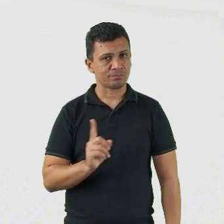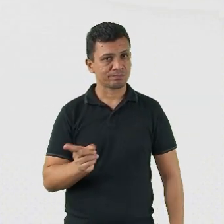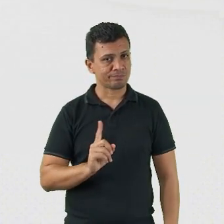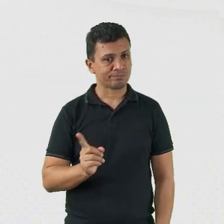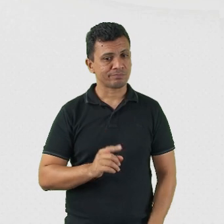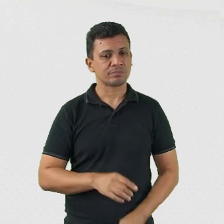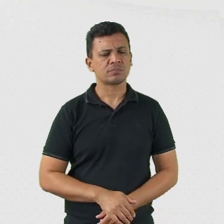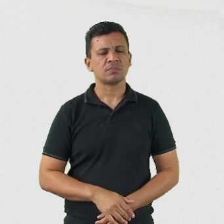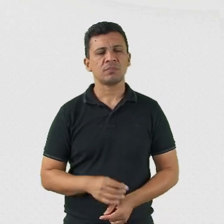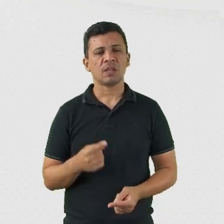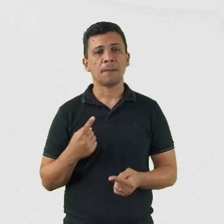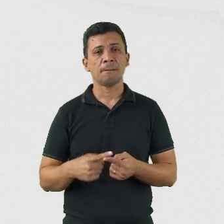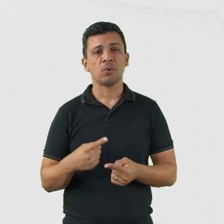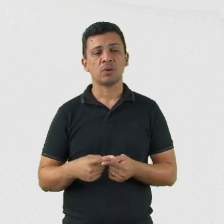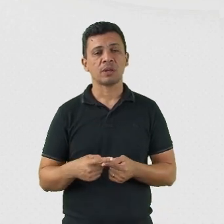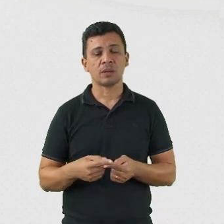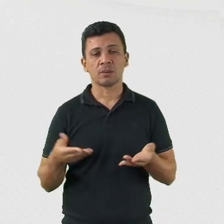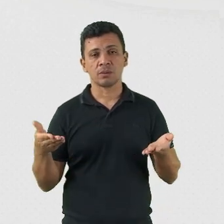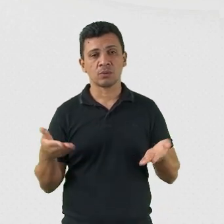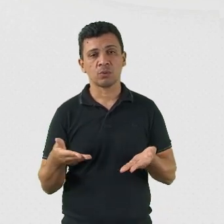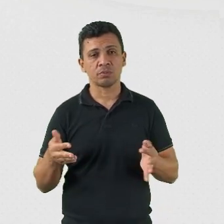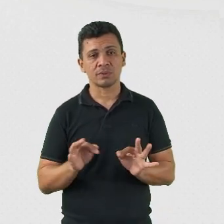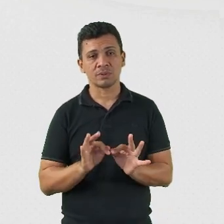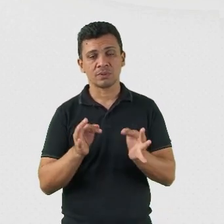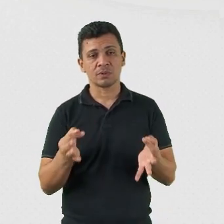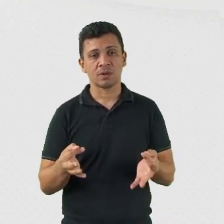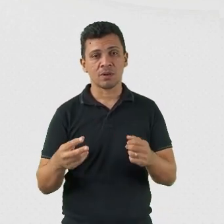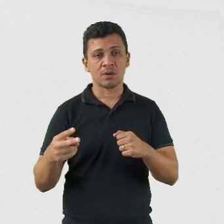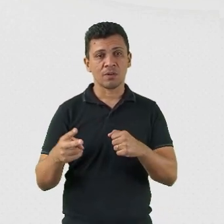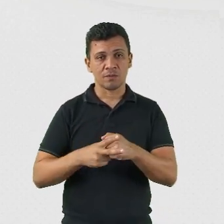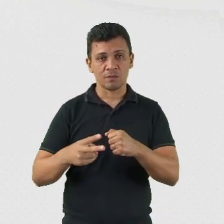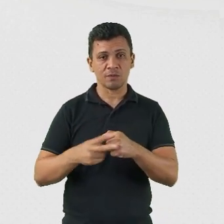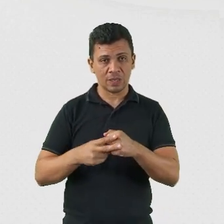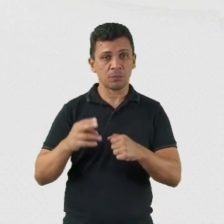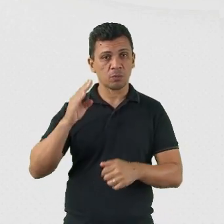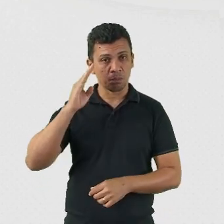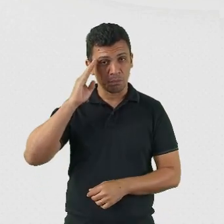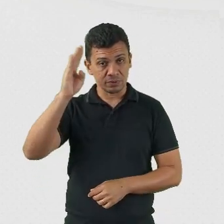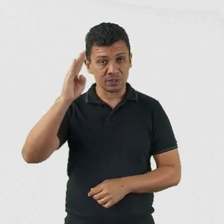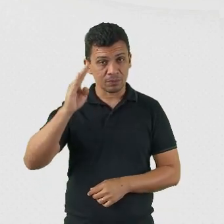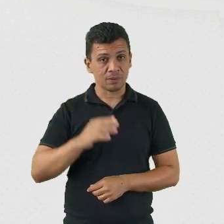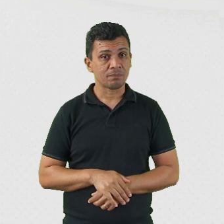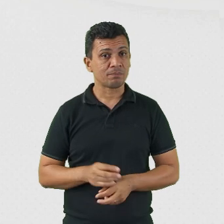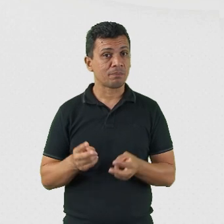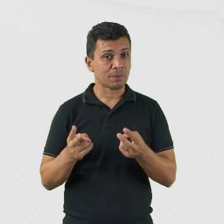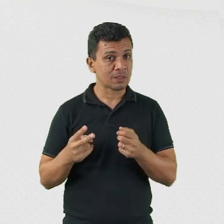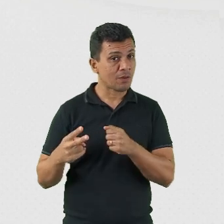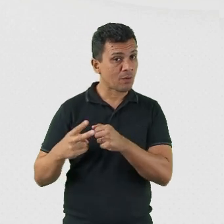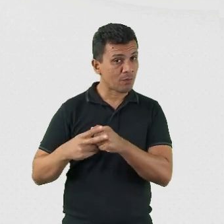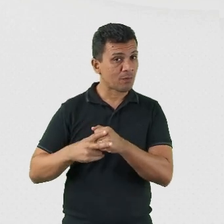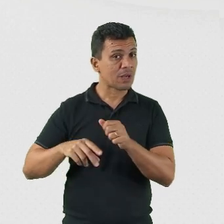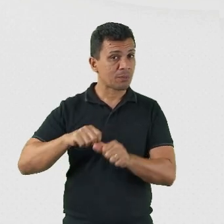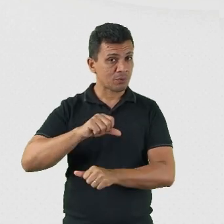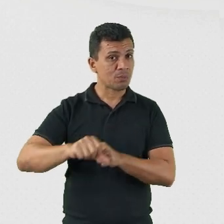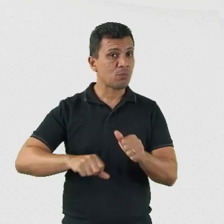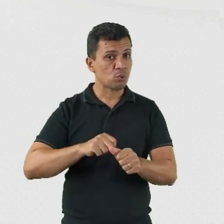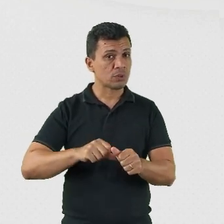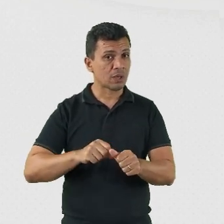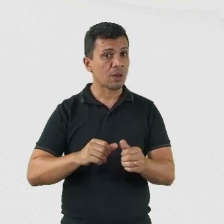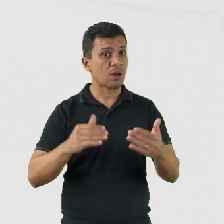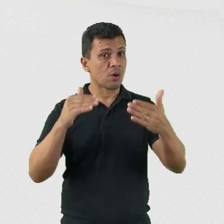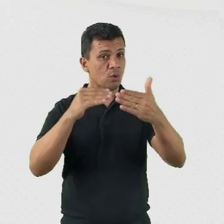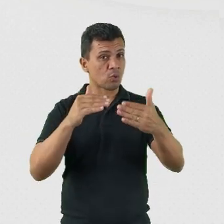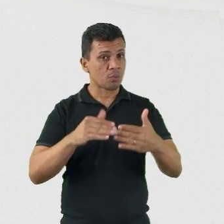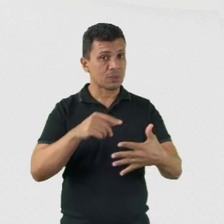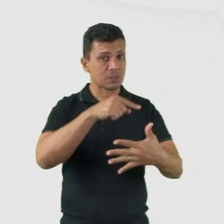observação? Porque no presente simples, quando nós conjugamos verbos principais, a gente observa que o verbo muda de pessoa para